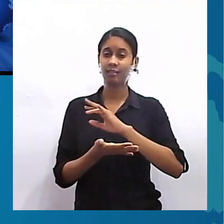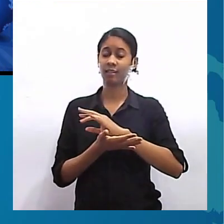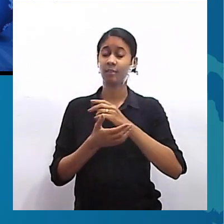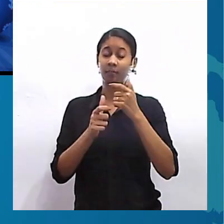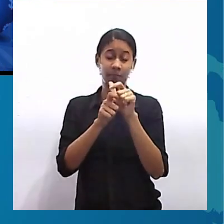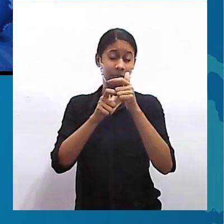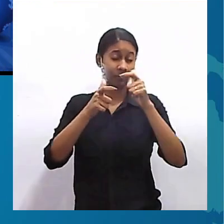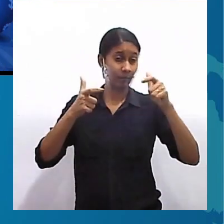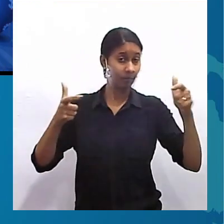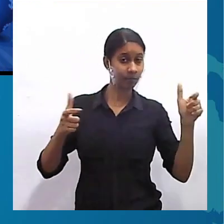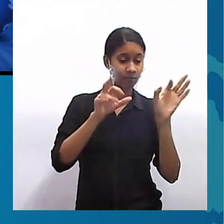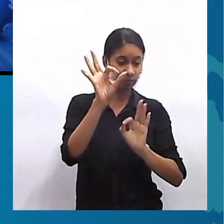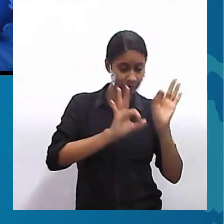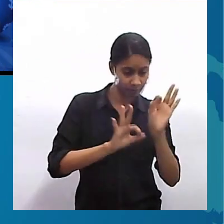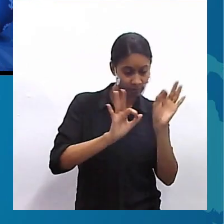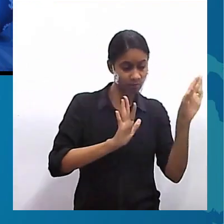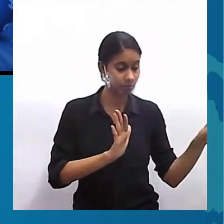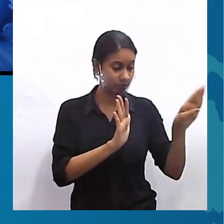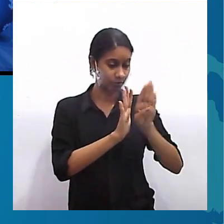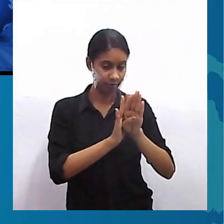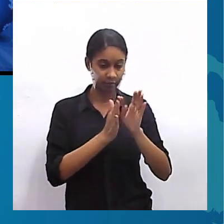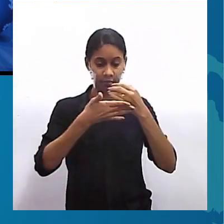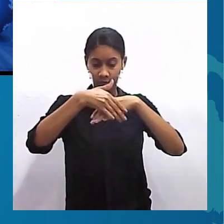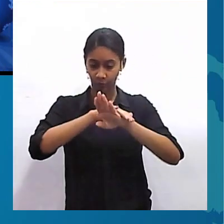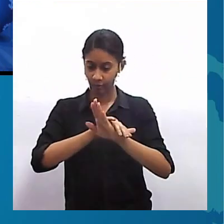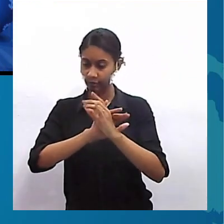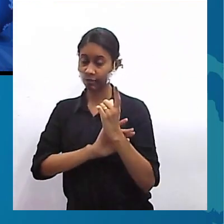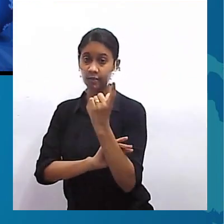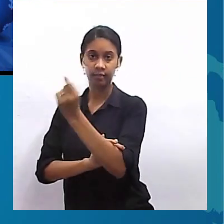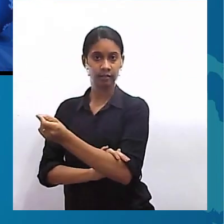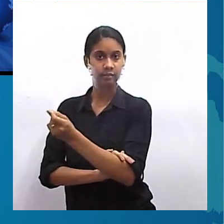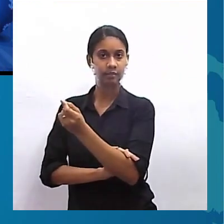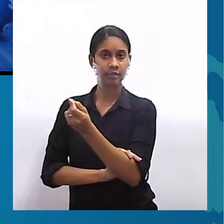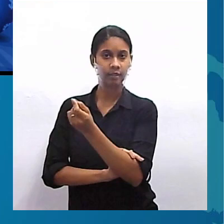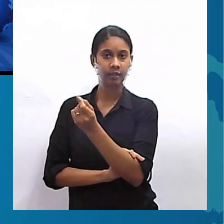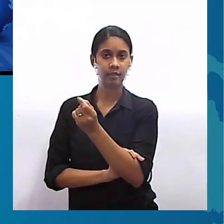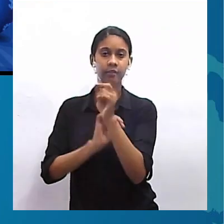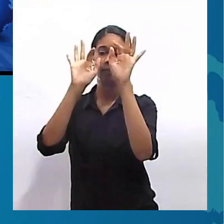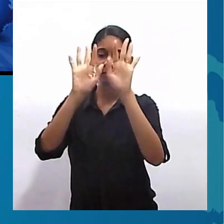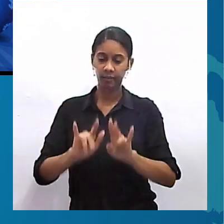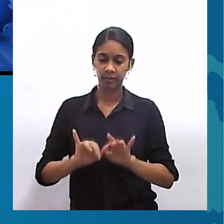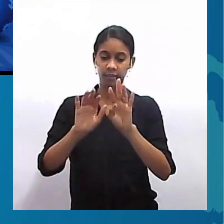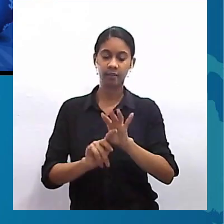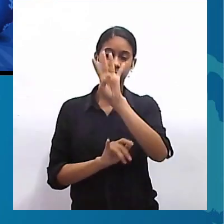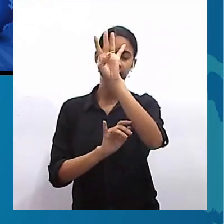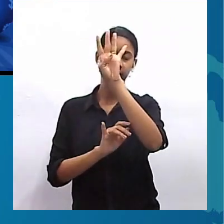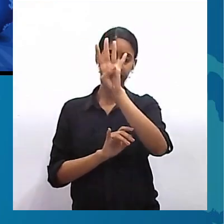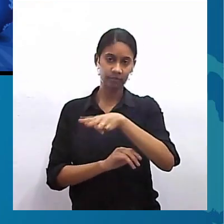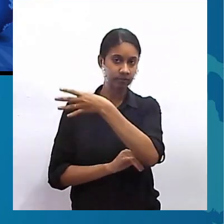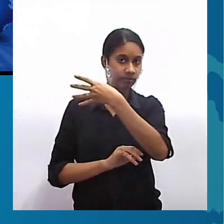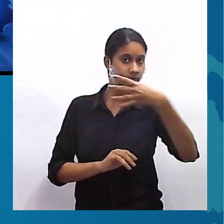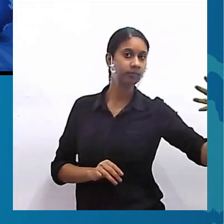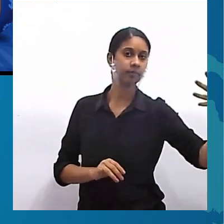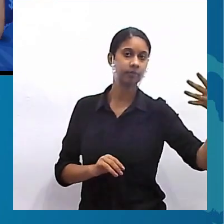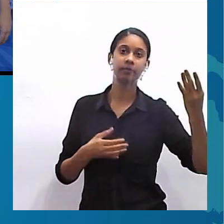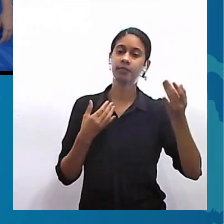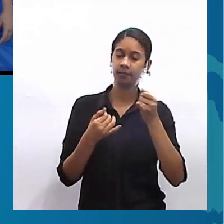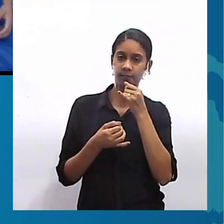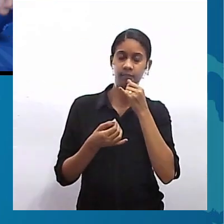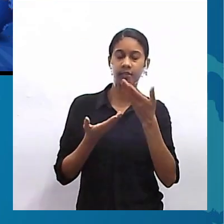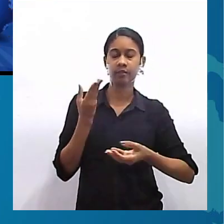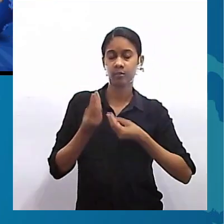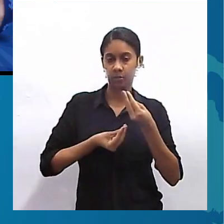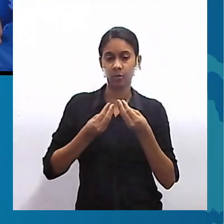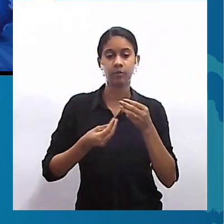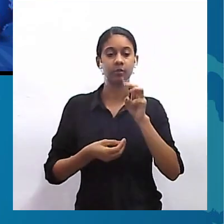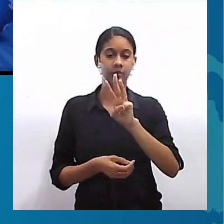esse gerenciamento de entrada, armazenamento e saída através de planilhas, por exemplo. Que loucura não seria? Então o WMS